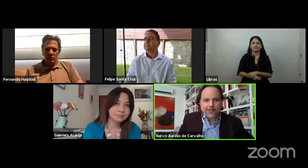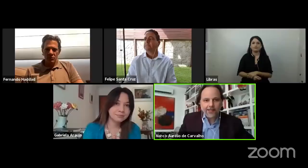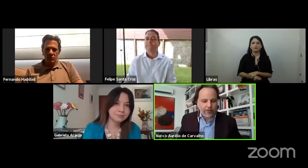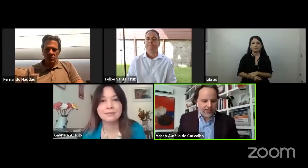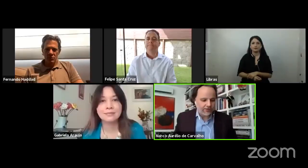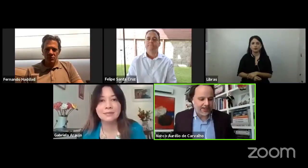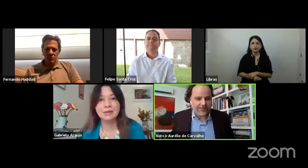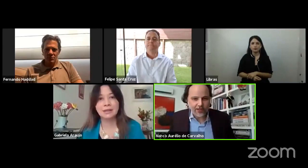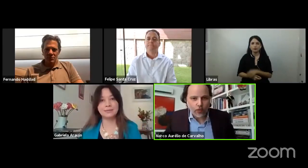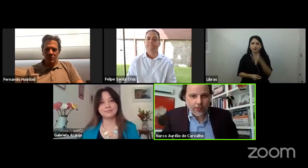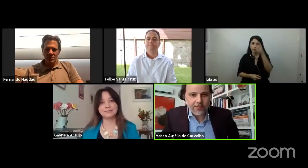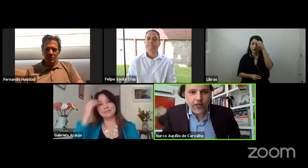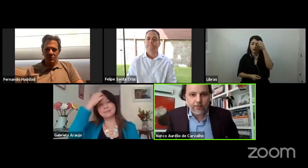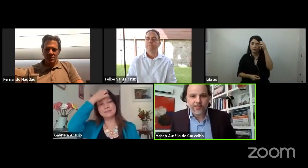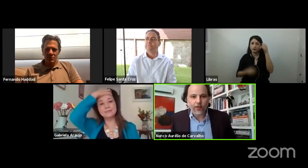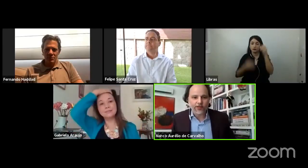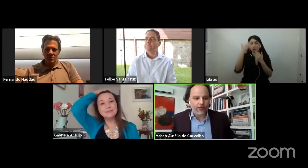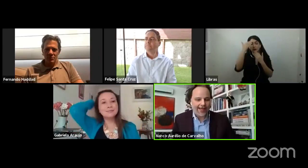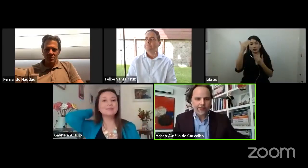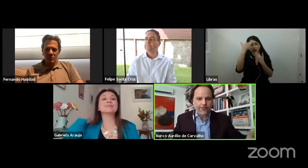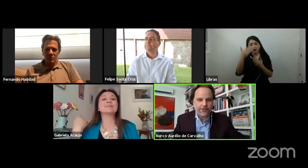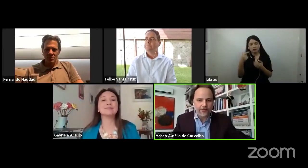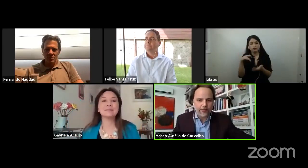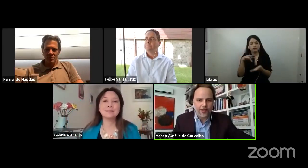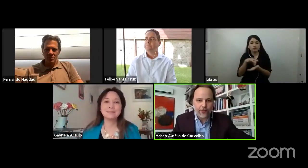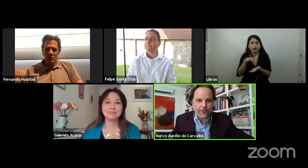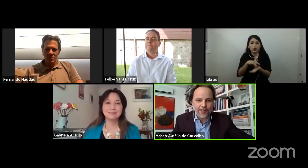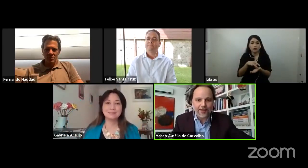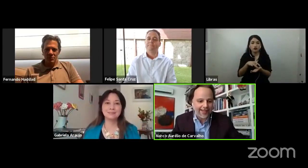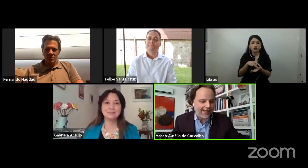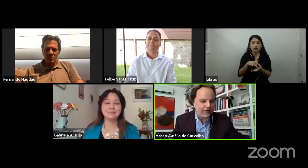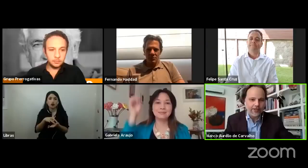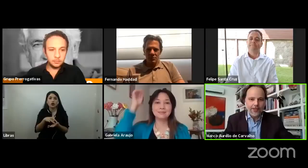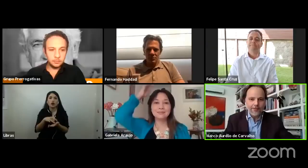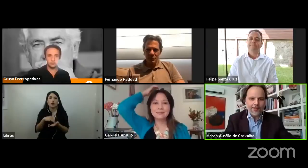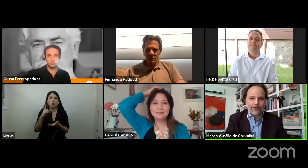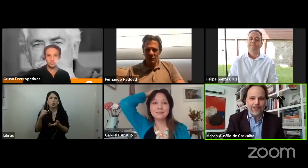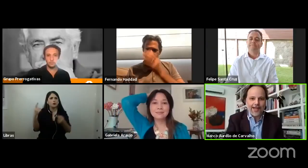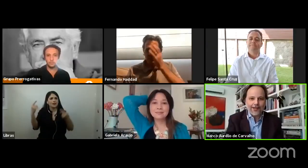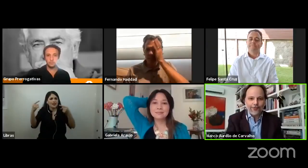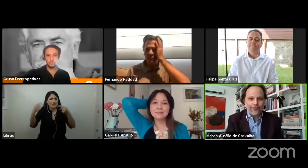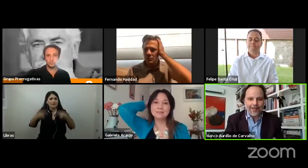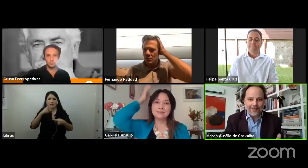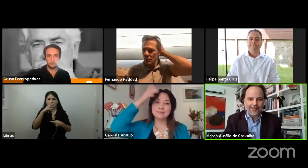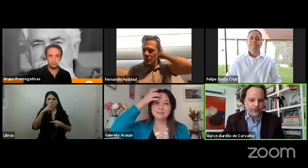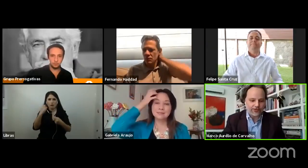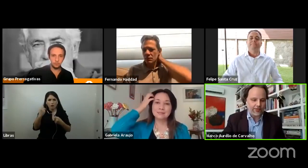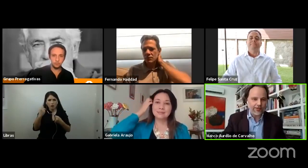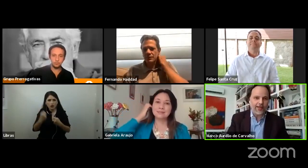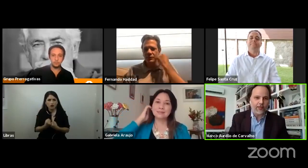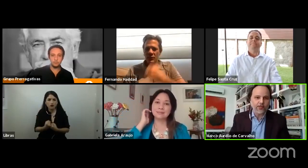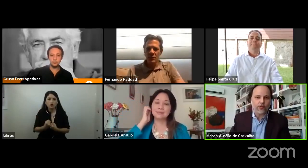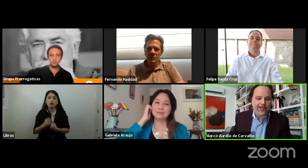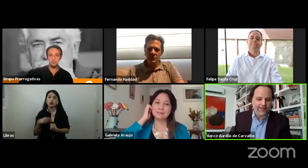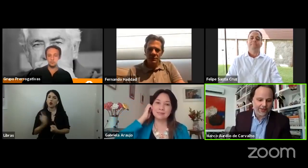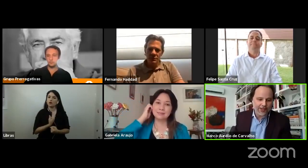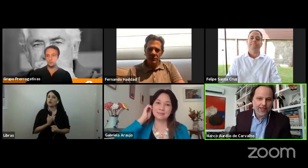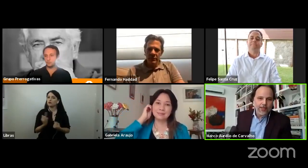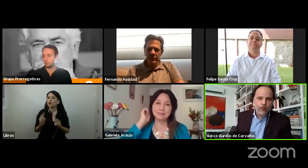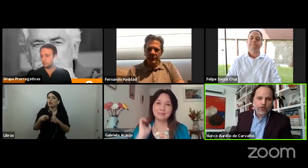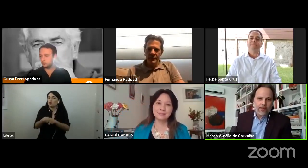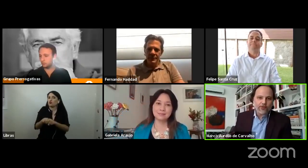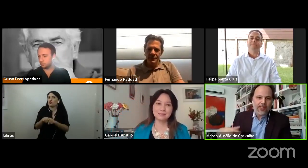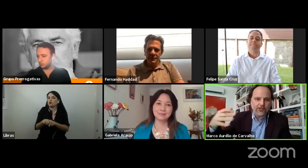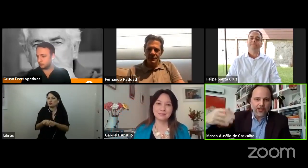Obrigado, presidente. Realmente é um desafio enorme e nós vamos estar ao seu lado no que formos demandados para auxiliá-lo nessa discussão, que é realmente muito